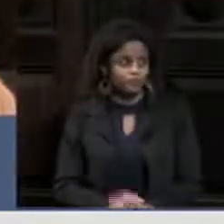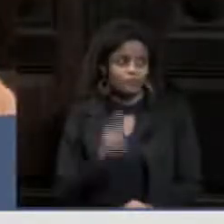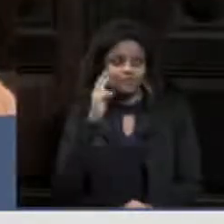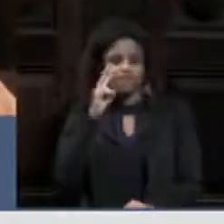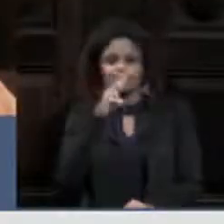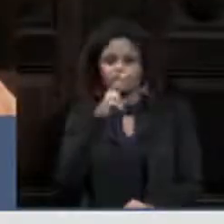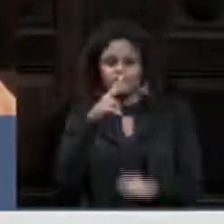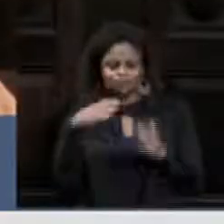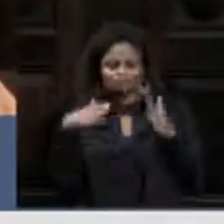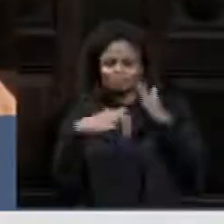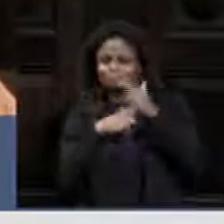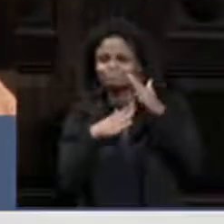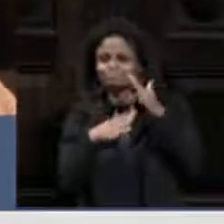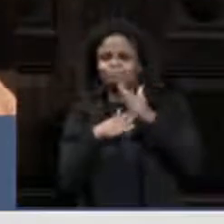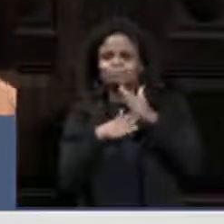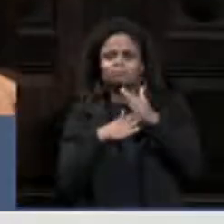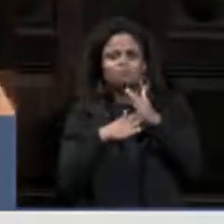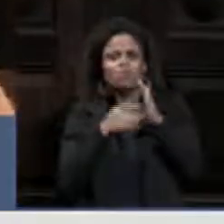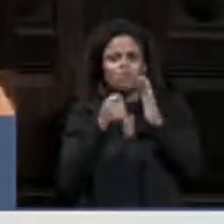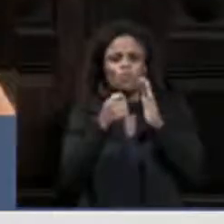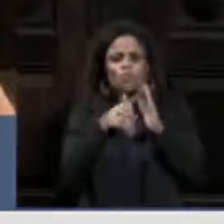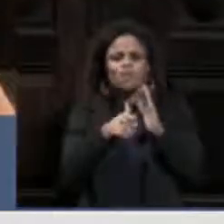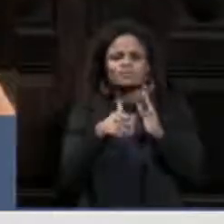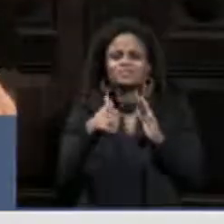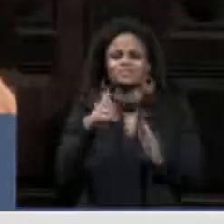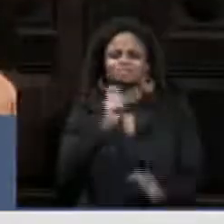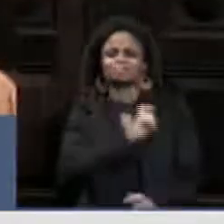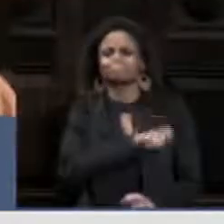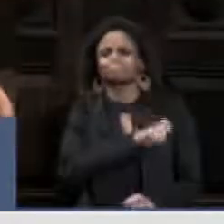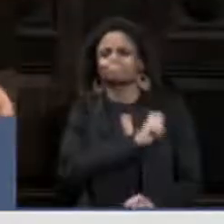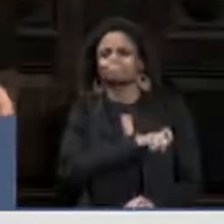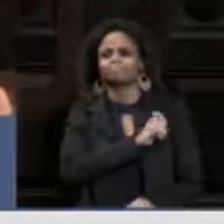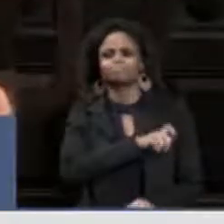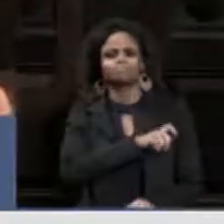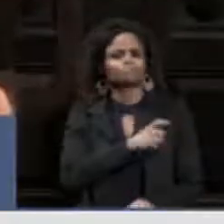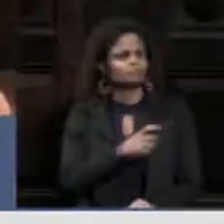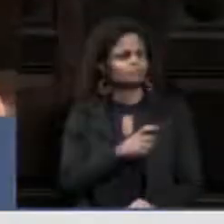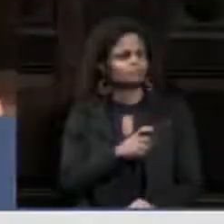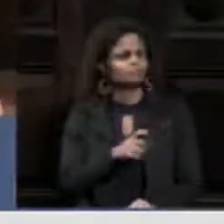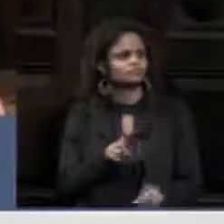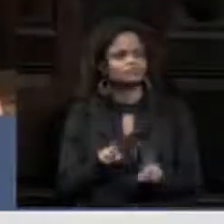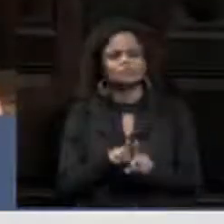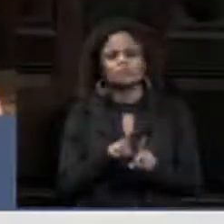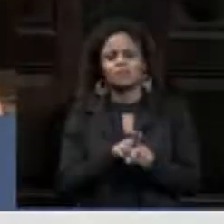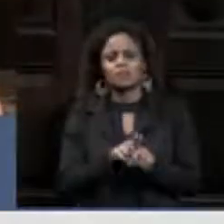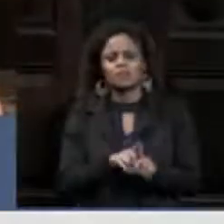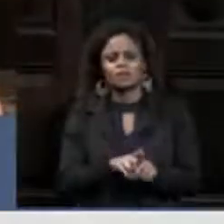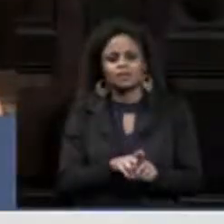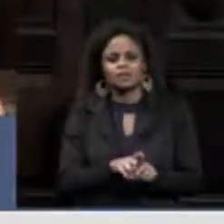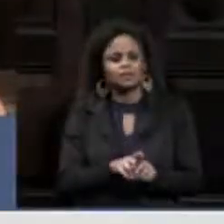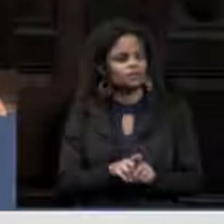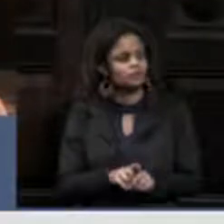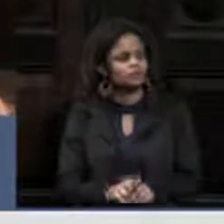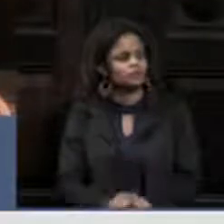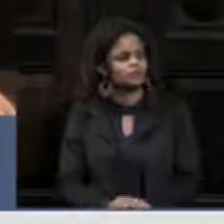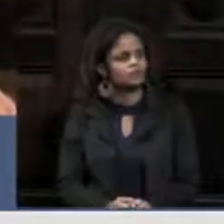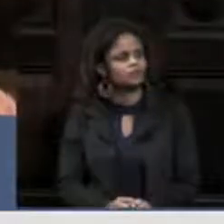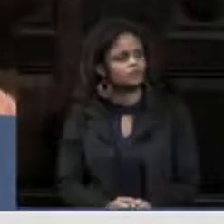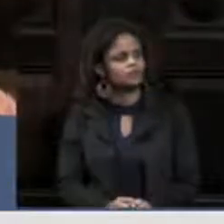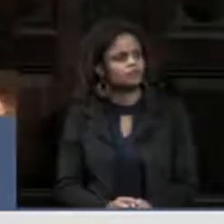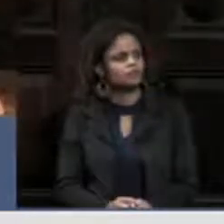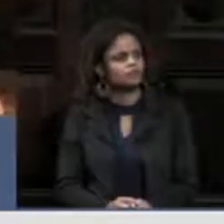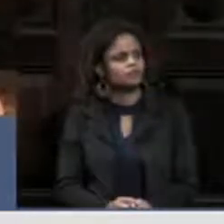limite da perversidade e do descumprimento